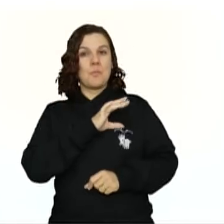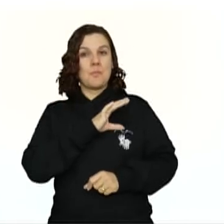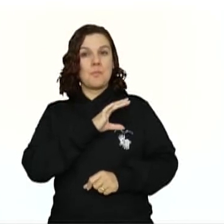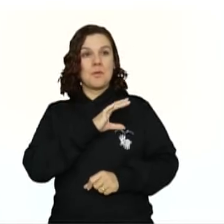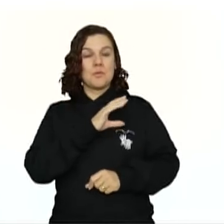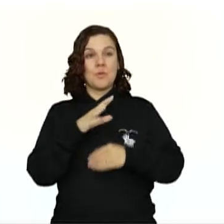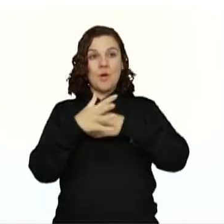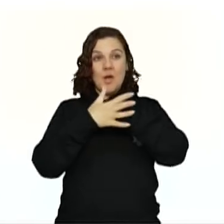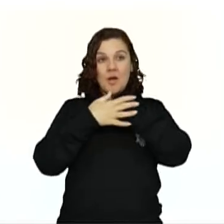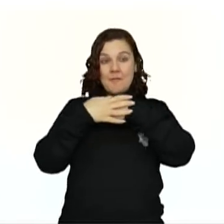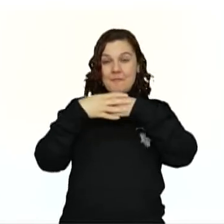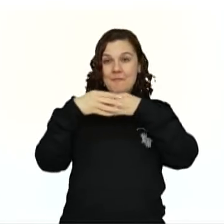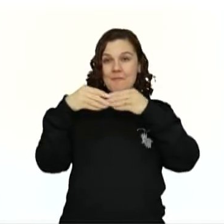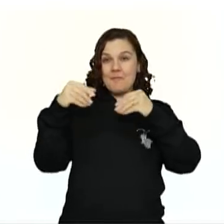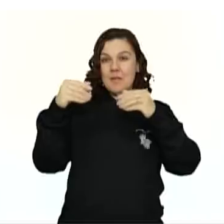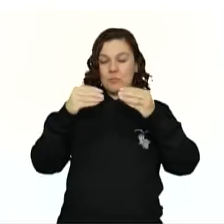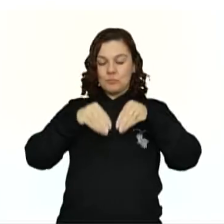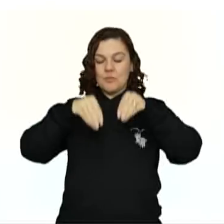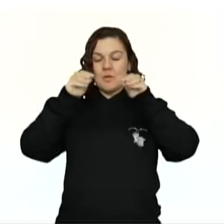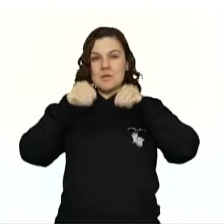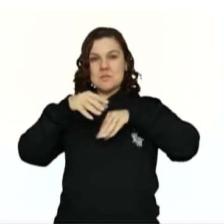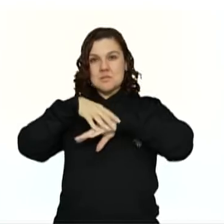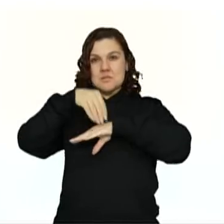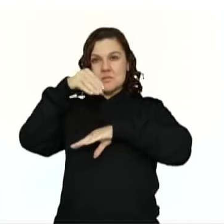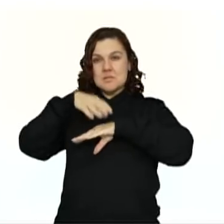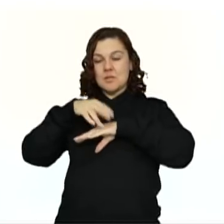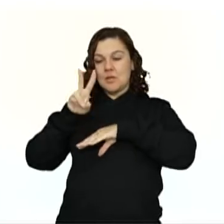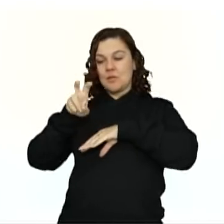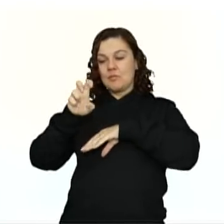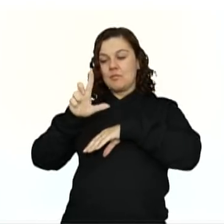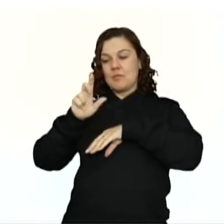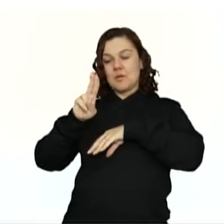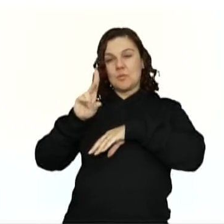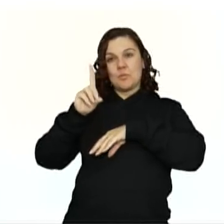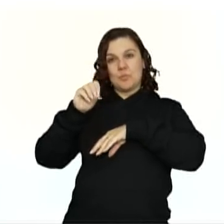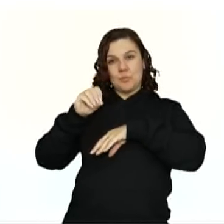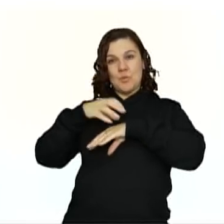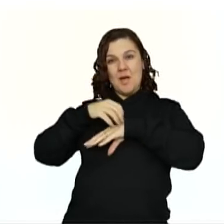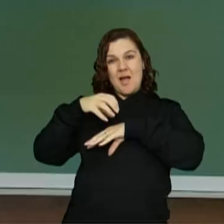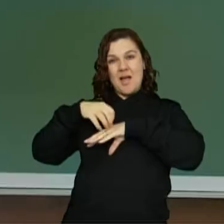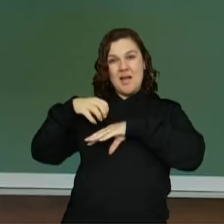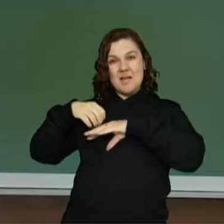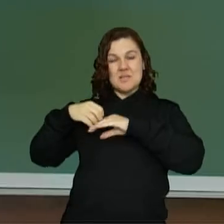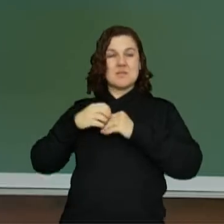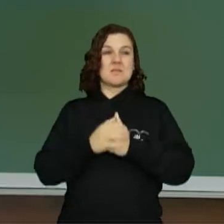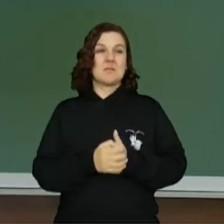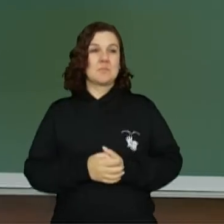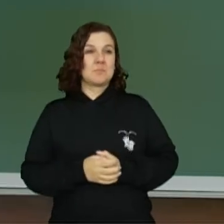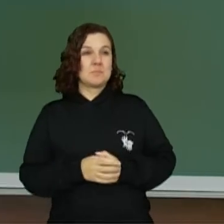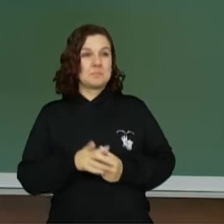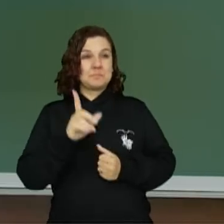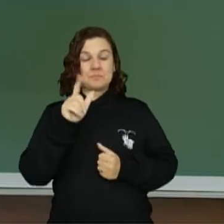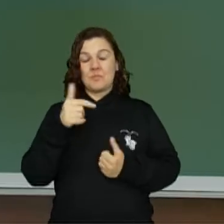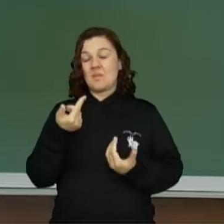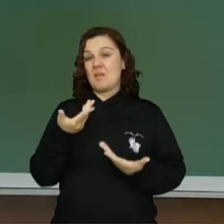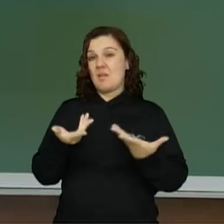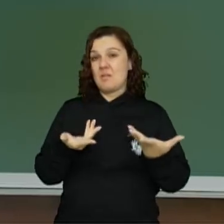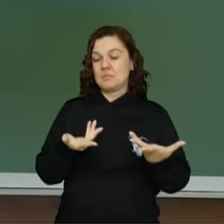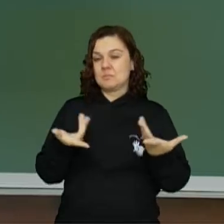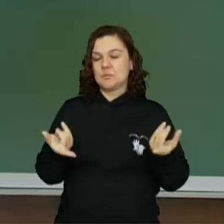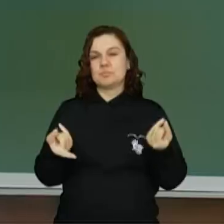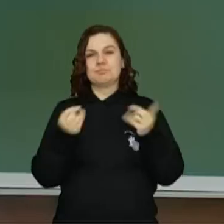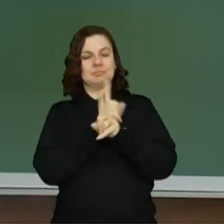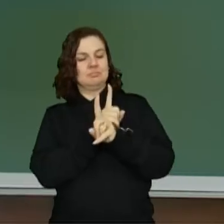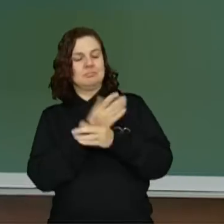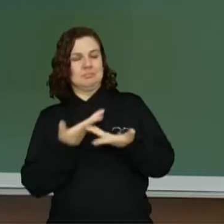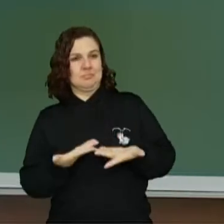com o veludo áspero. Veja só que contradizente, não é? Não é digamos assim, um